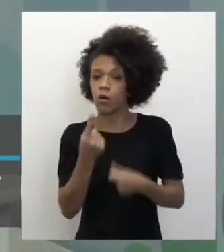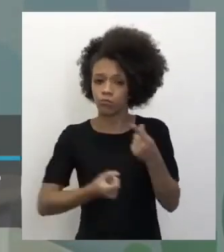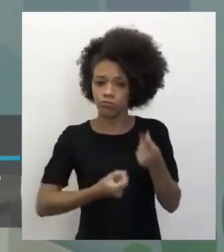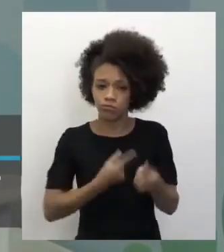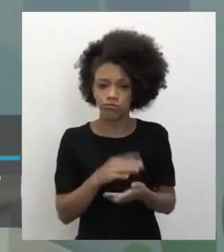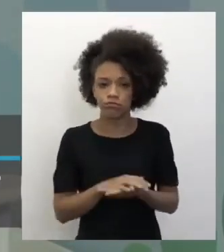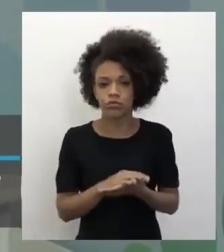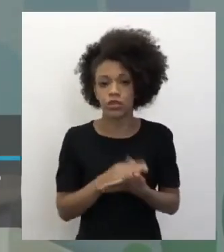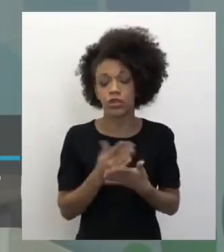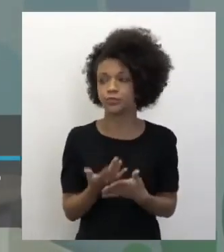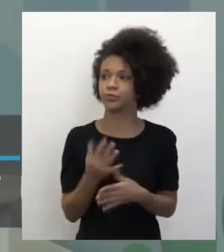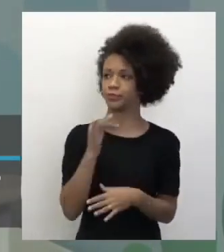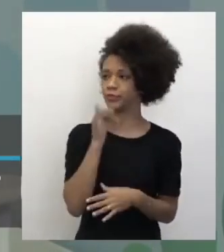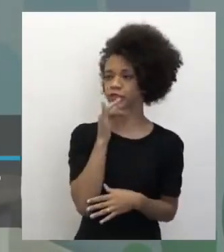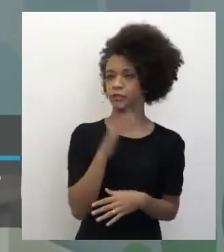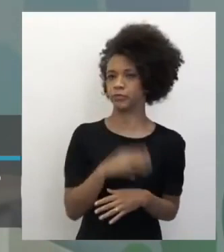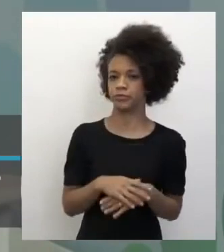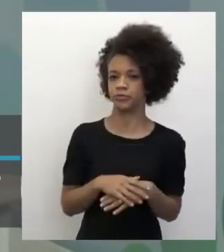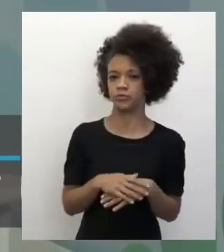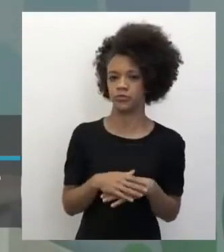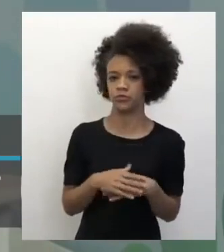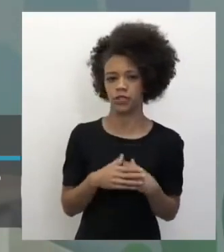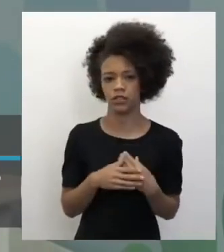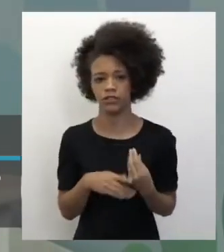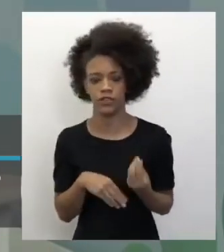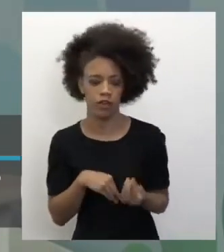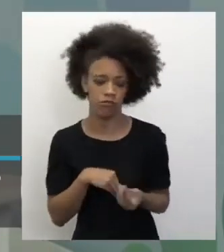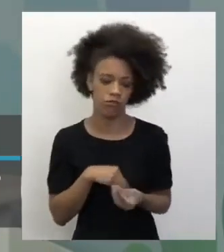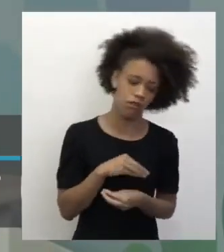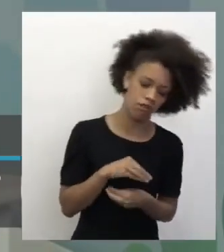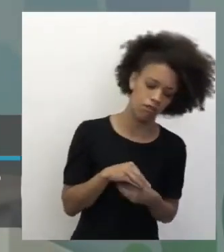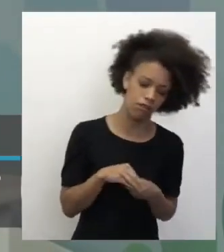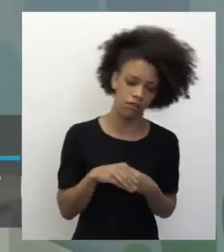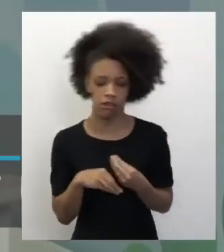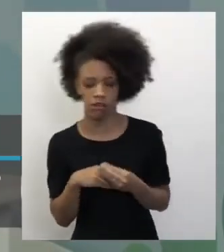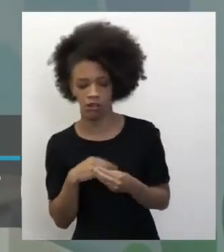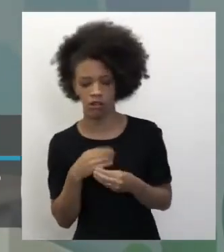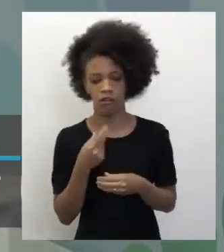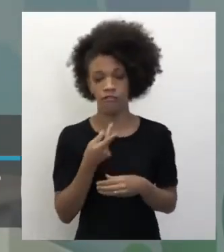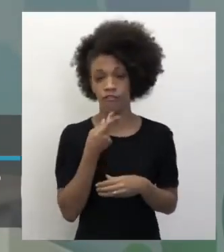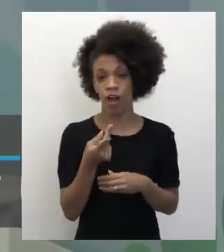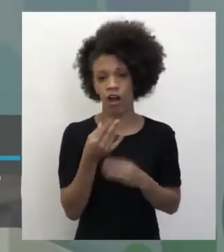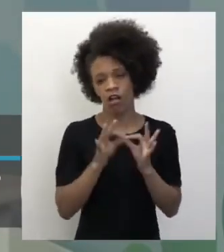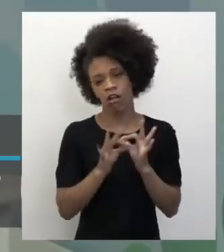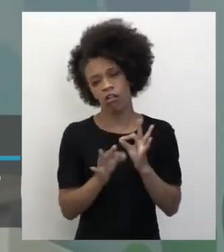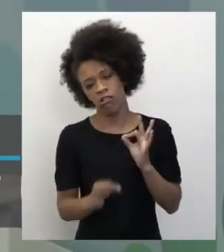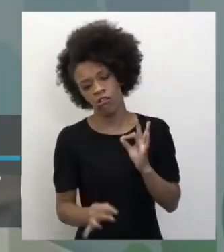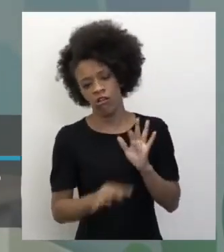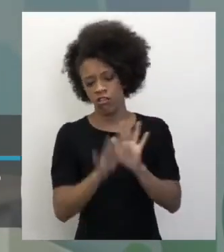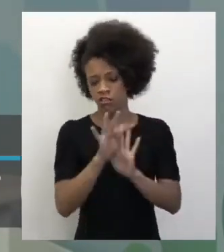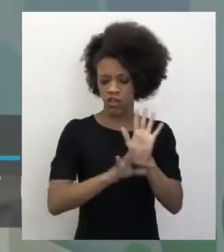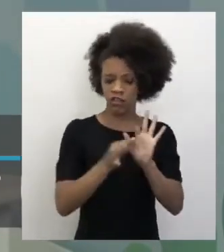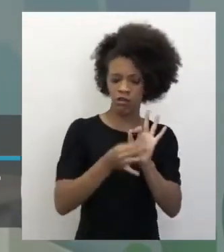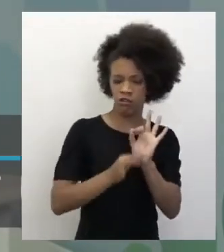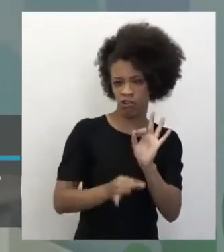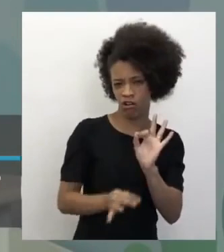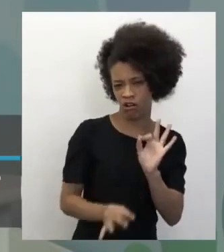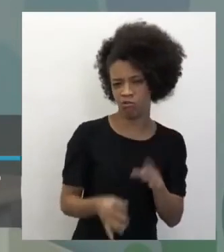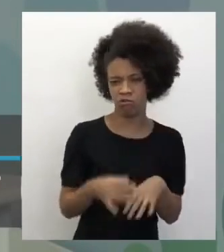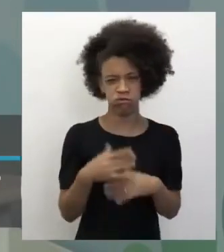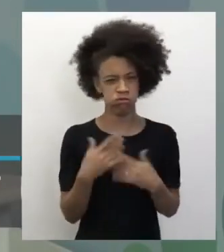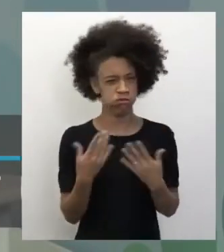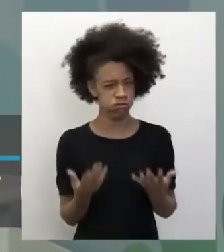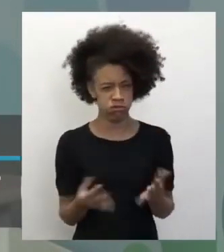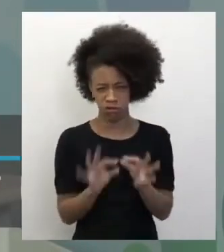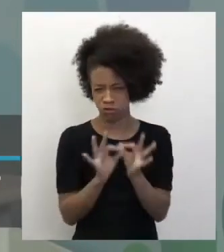no tocante a, assim, se eles ficam dando voltas e voltas e voltas no texto, o texto não é fluido. Nessa